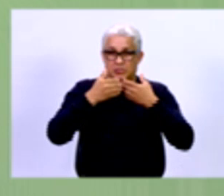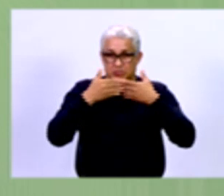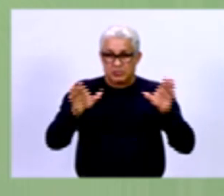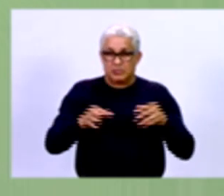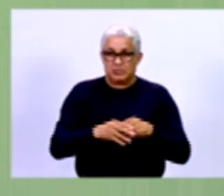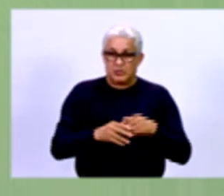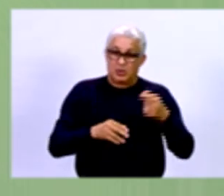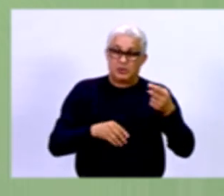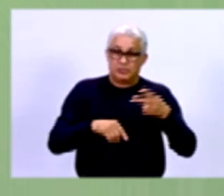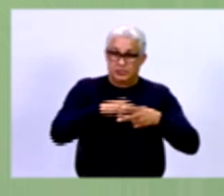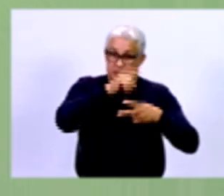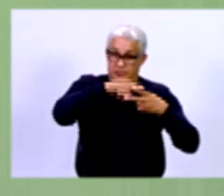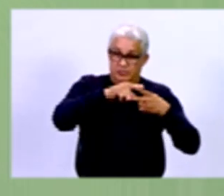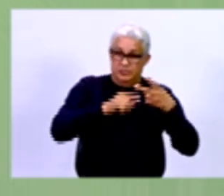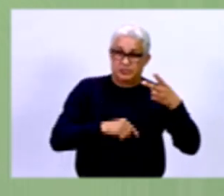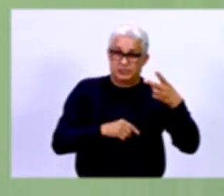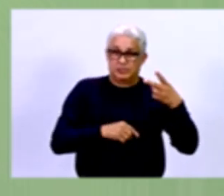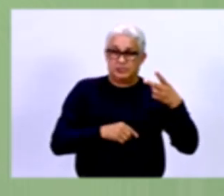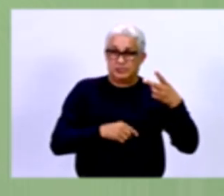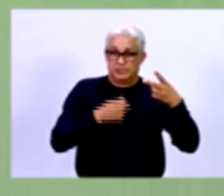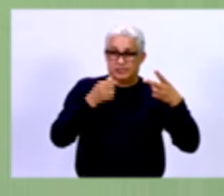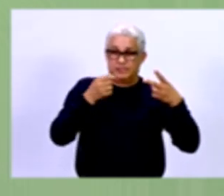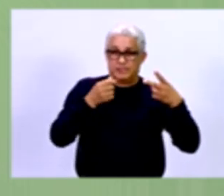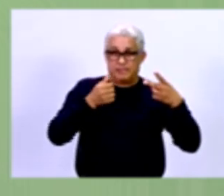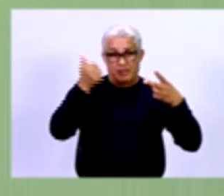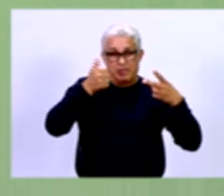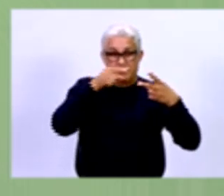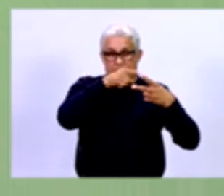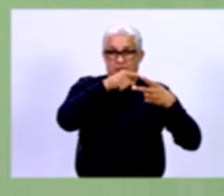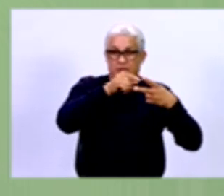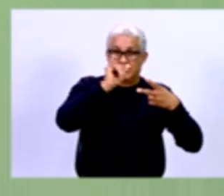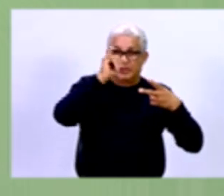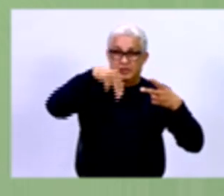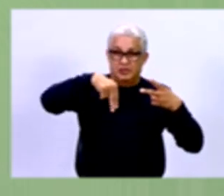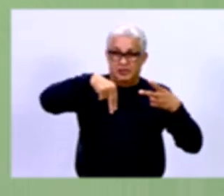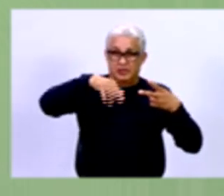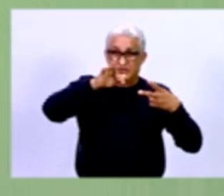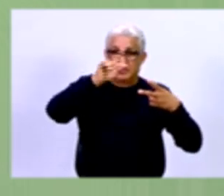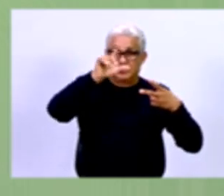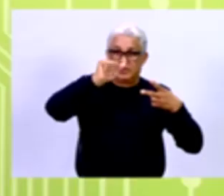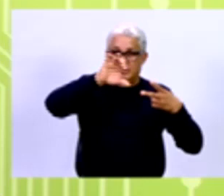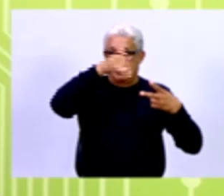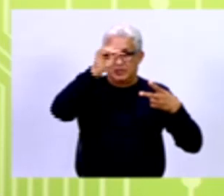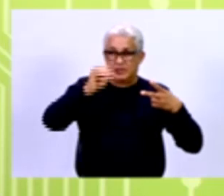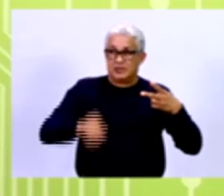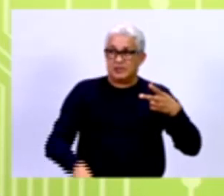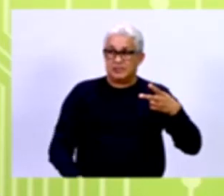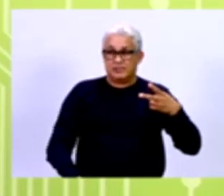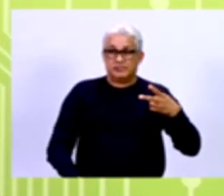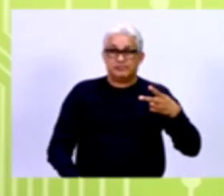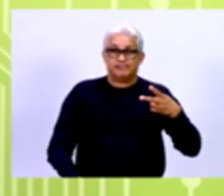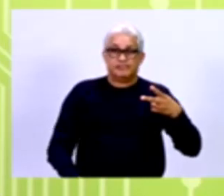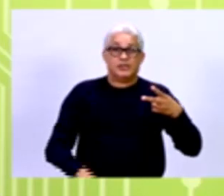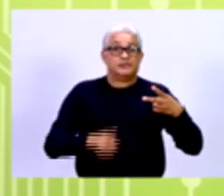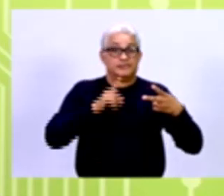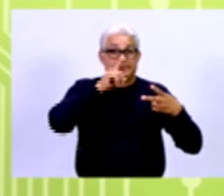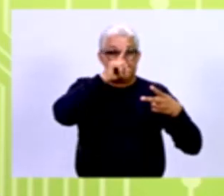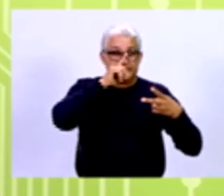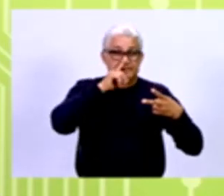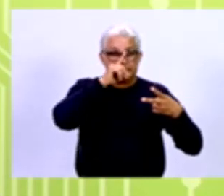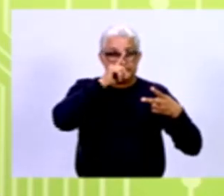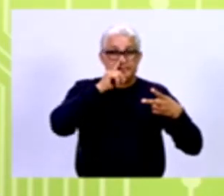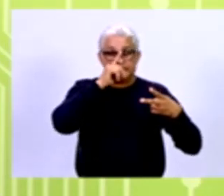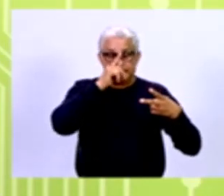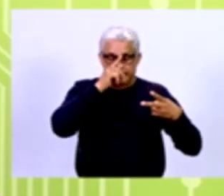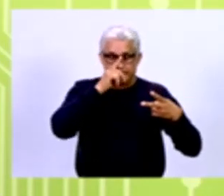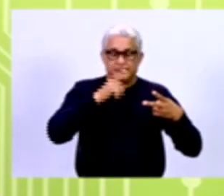No primeiro caso, o risco de gerar inflação é muito alto. Emitindo moeda, você passa a ter